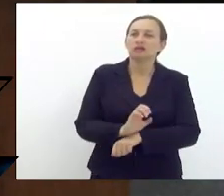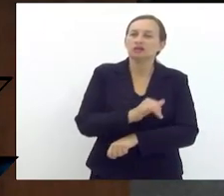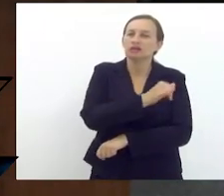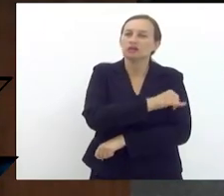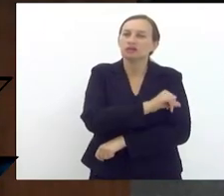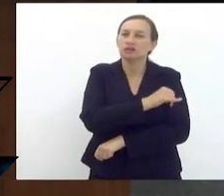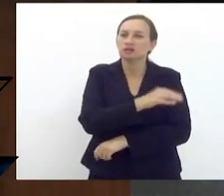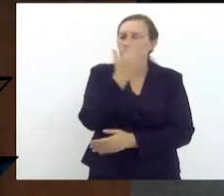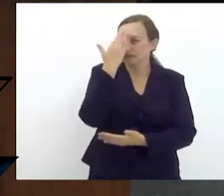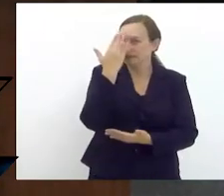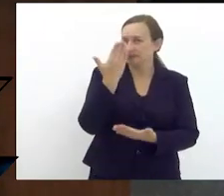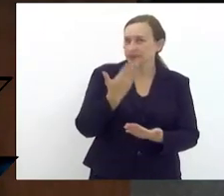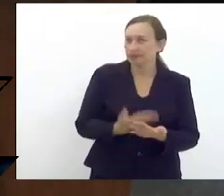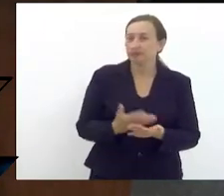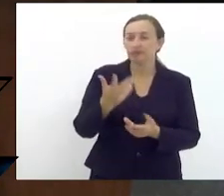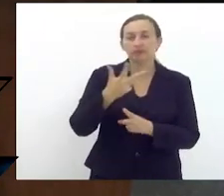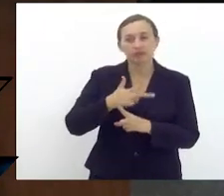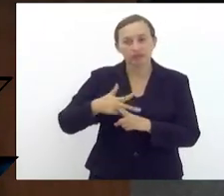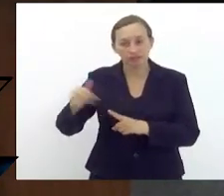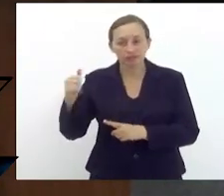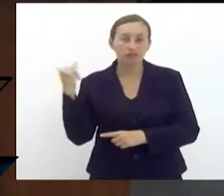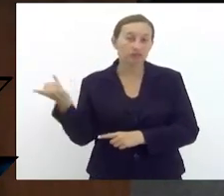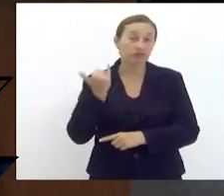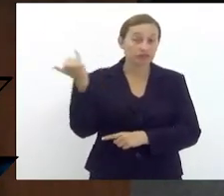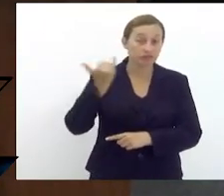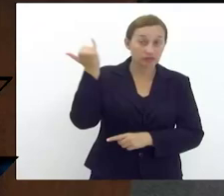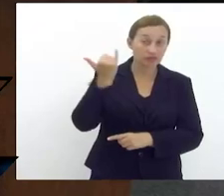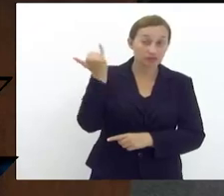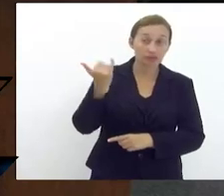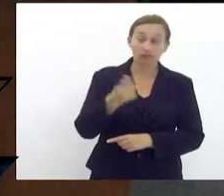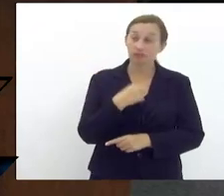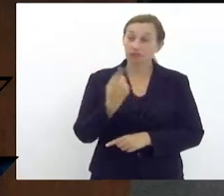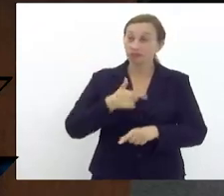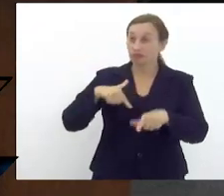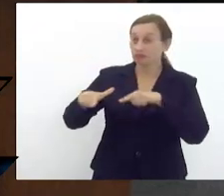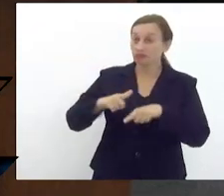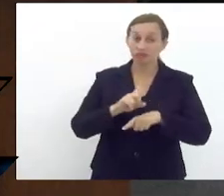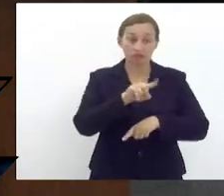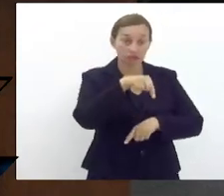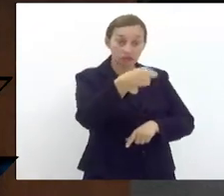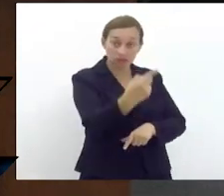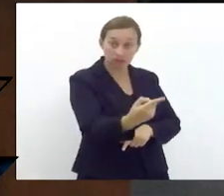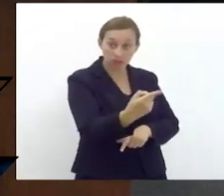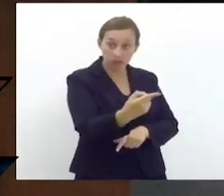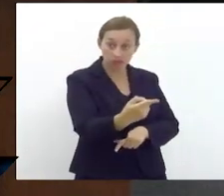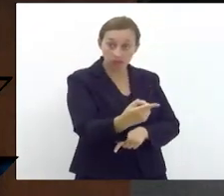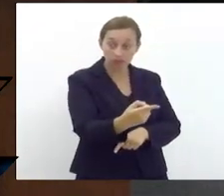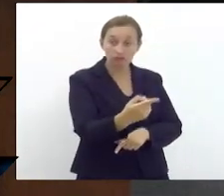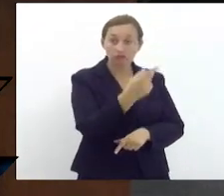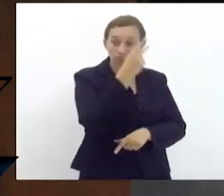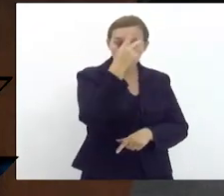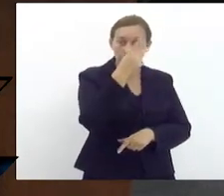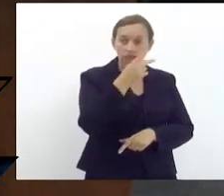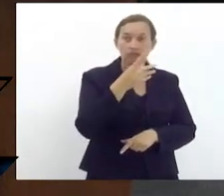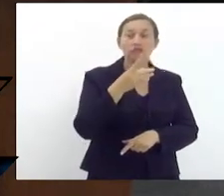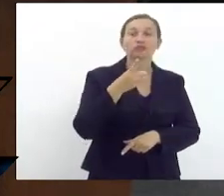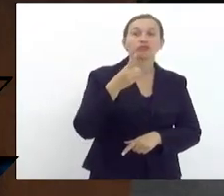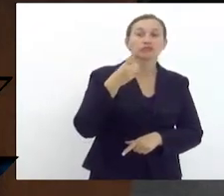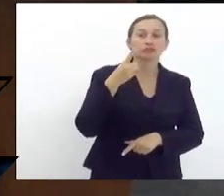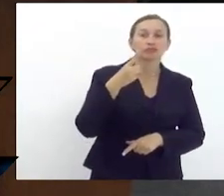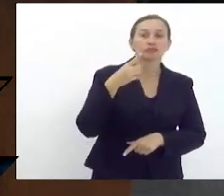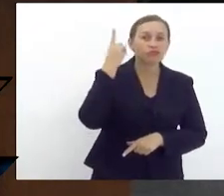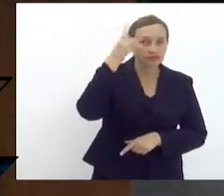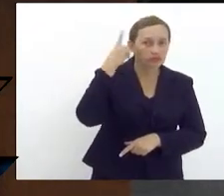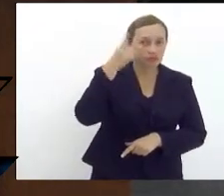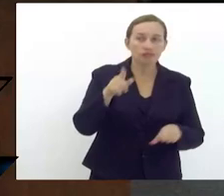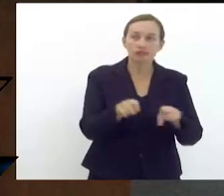acredito que é uma vitória importante não só da nossa mandata mas também de outras mandatas sensíveis ao caso gostaria